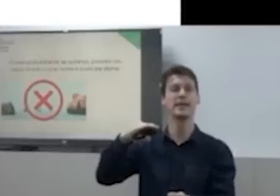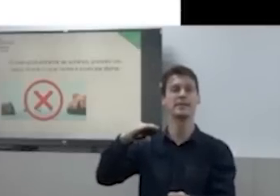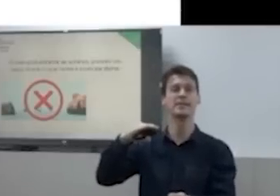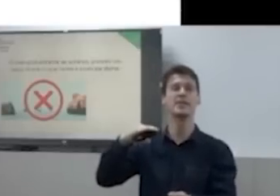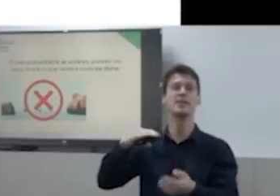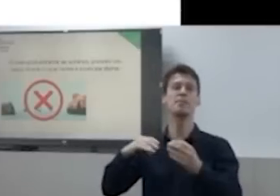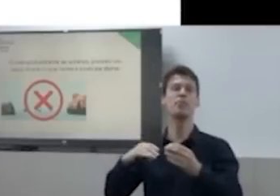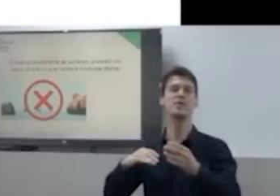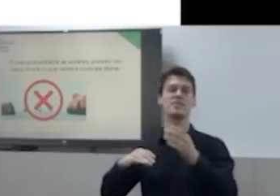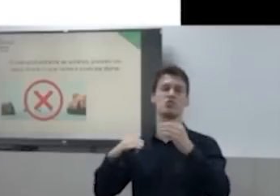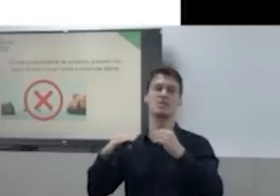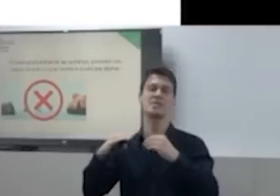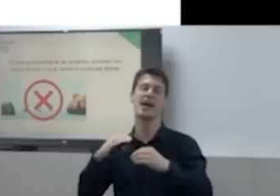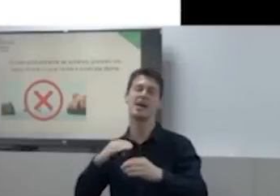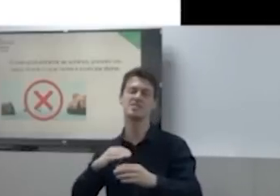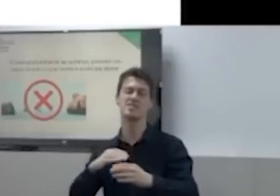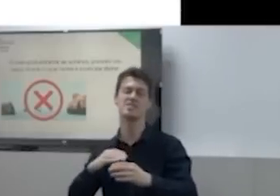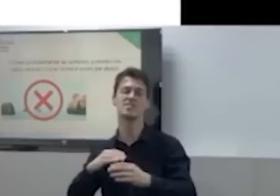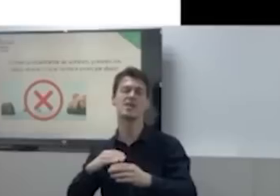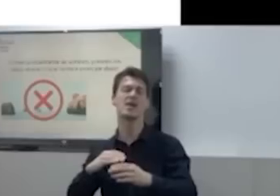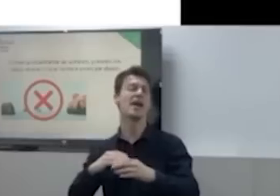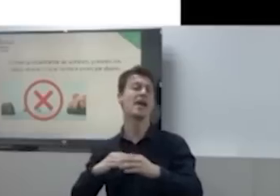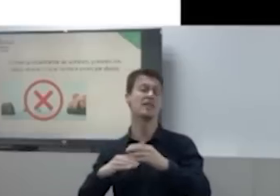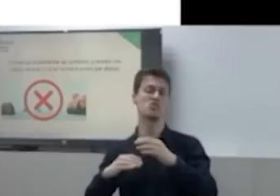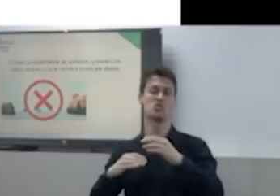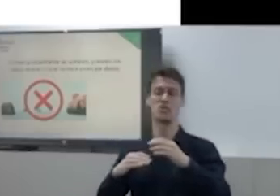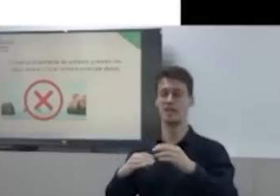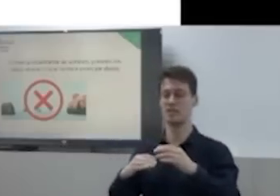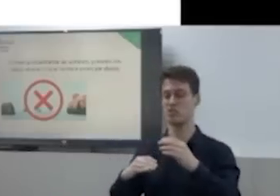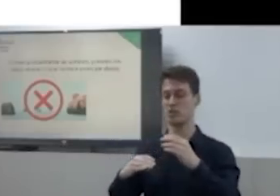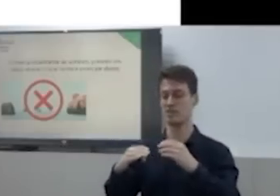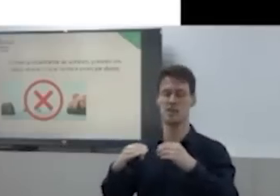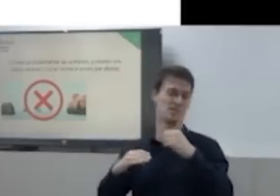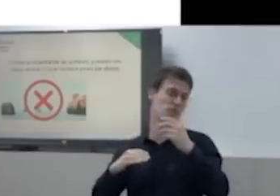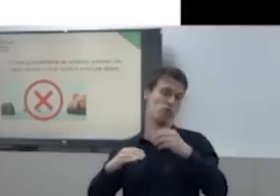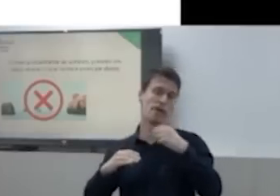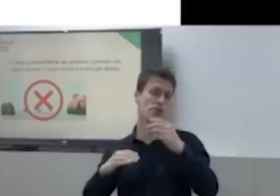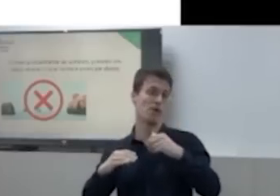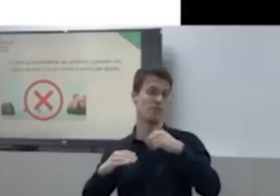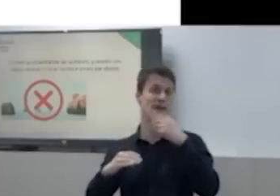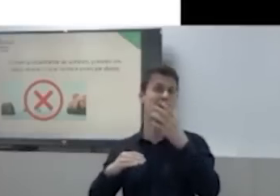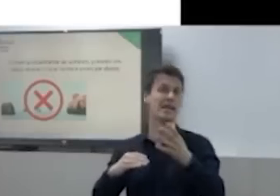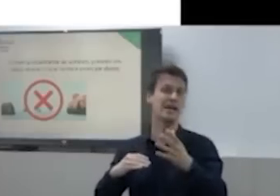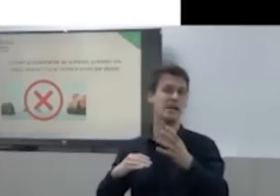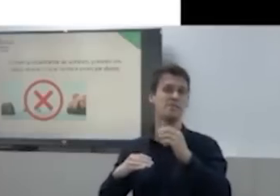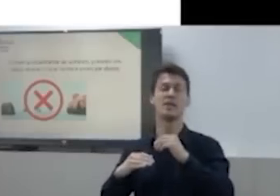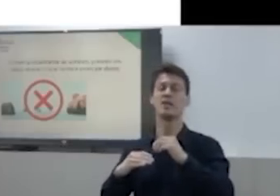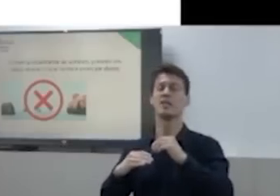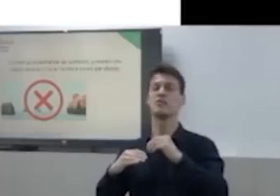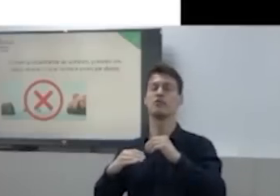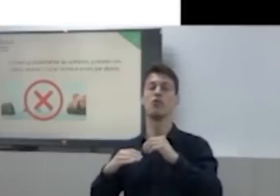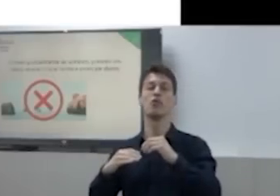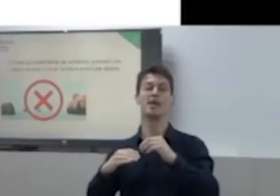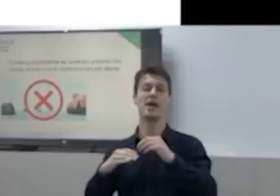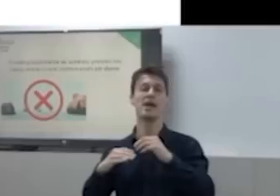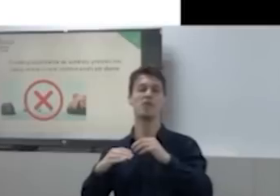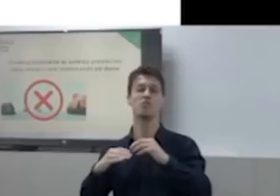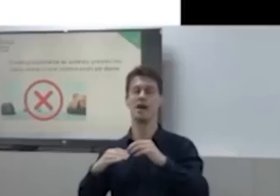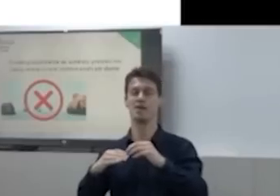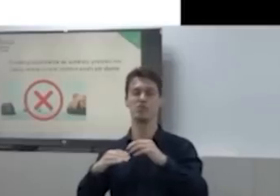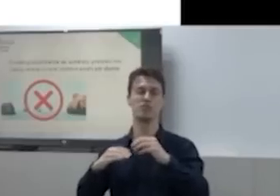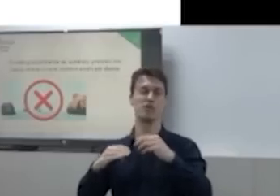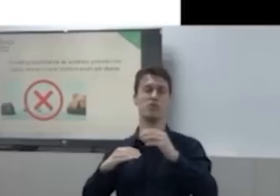a parte branca. Depois as suas hastes, se for um barco à vela, se